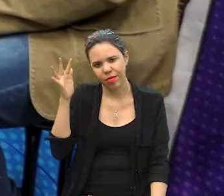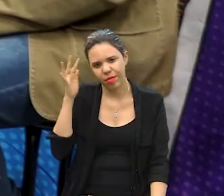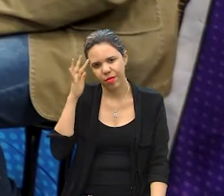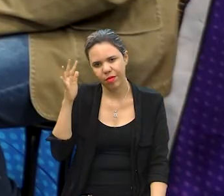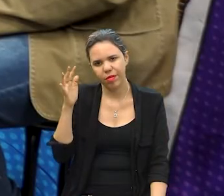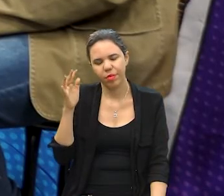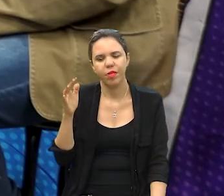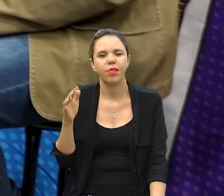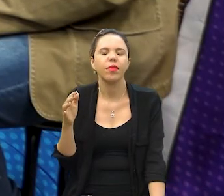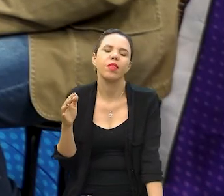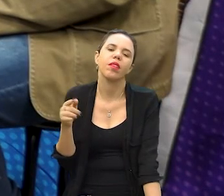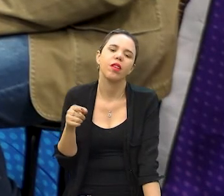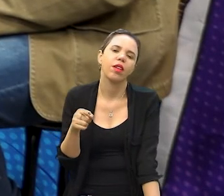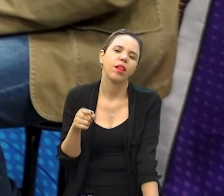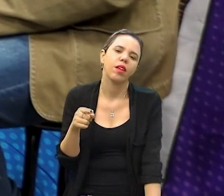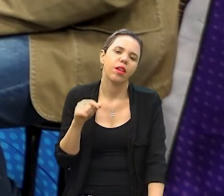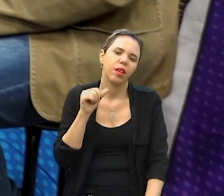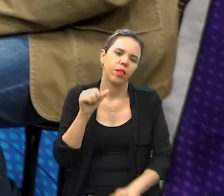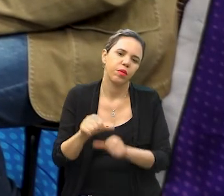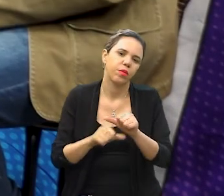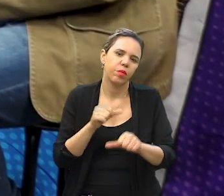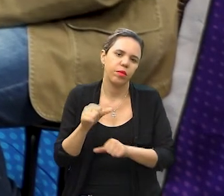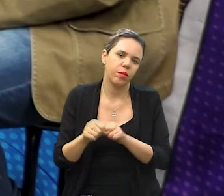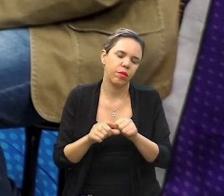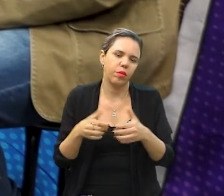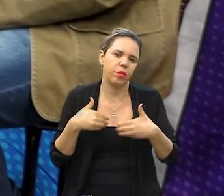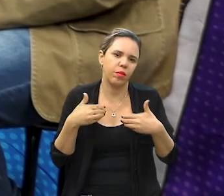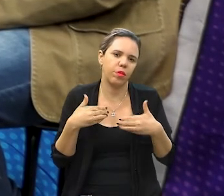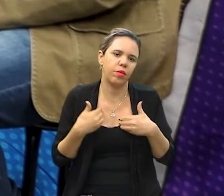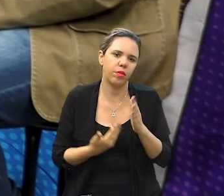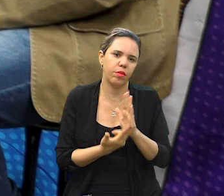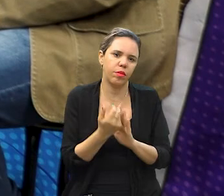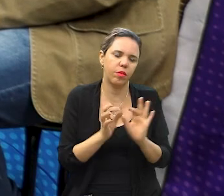pensar em transformar numa animação?